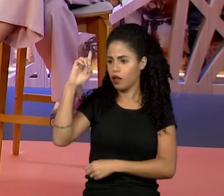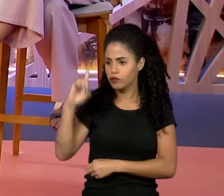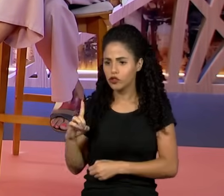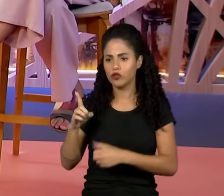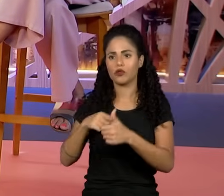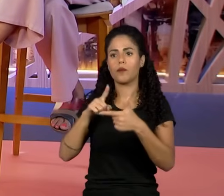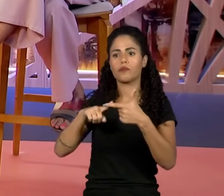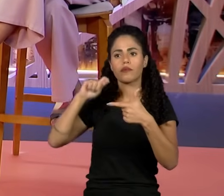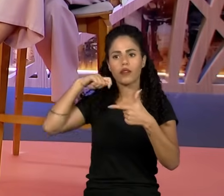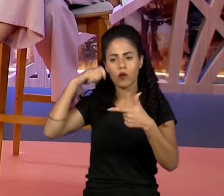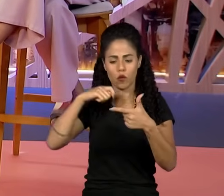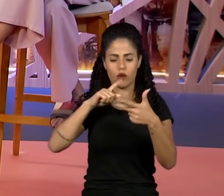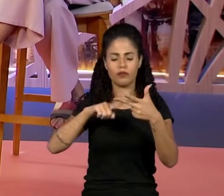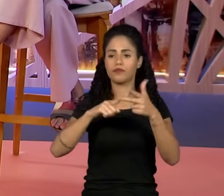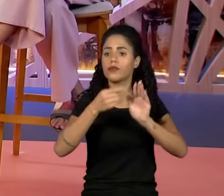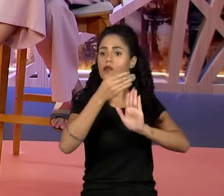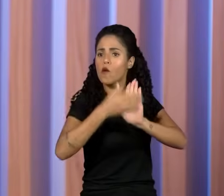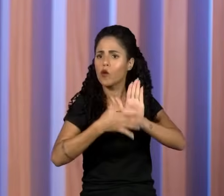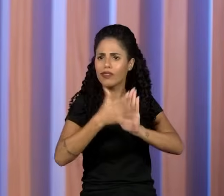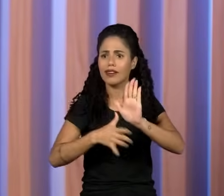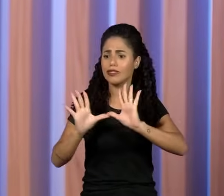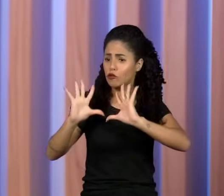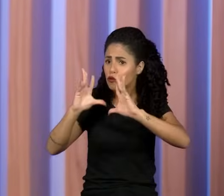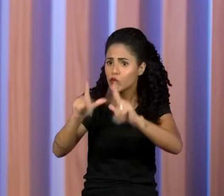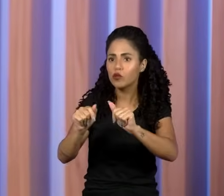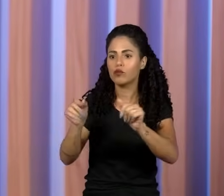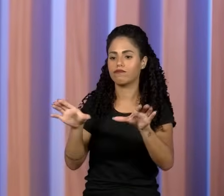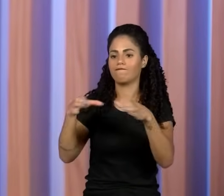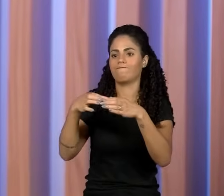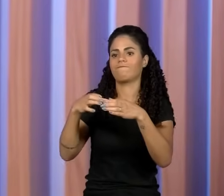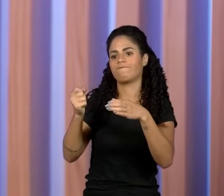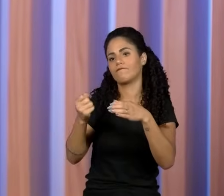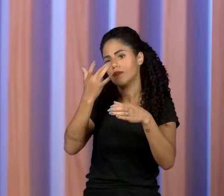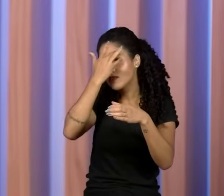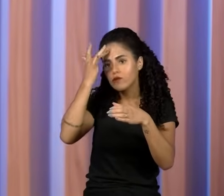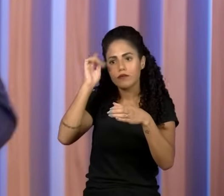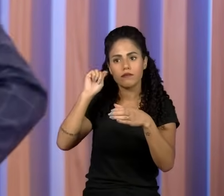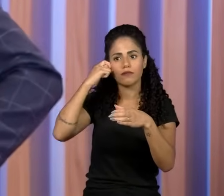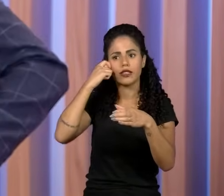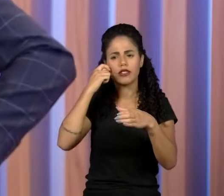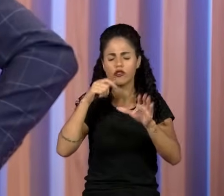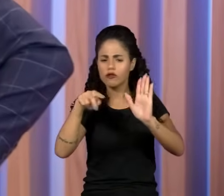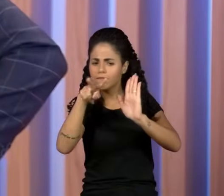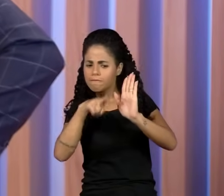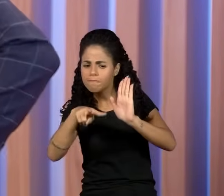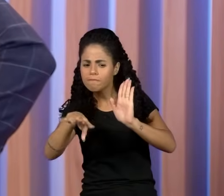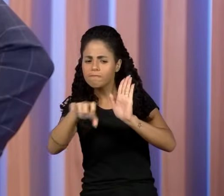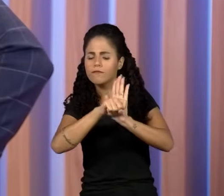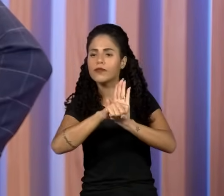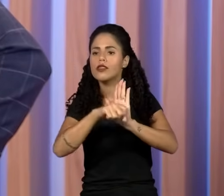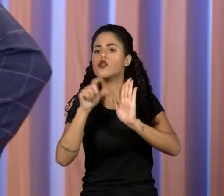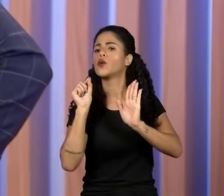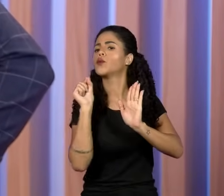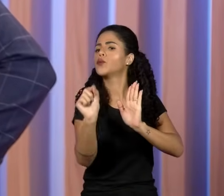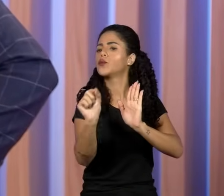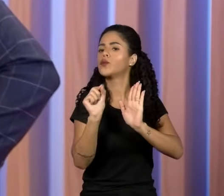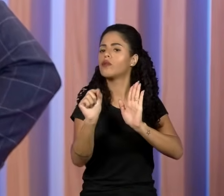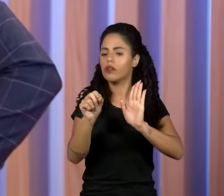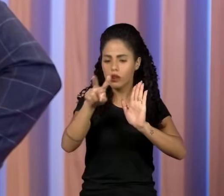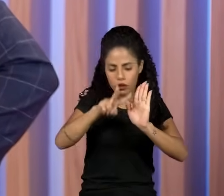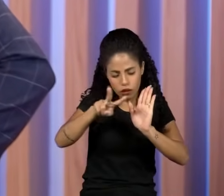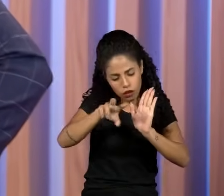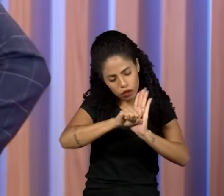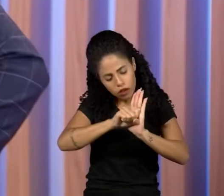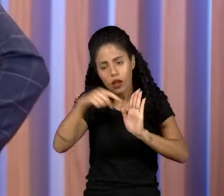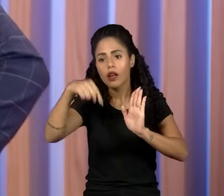diretores, roteiristas negros. Porque quando a gente pensa em audiovisual brasileiro, a gente não pode esquecer que o audiovisual